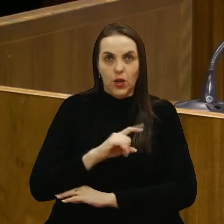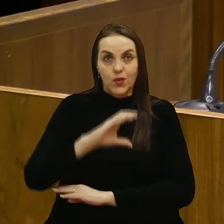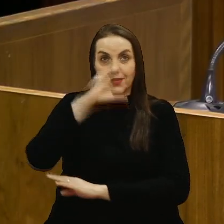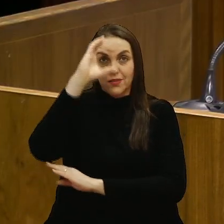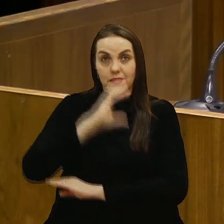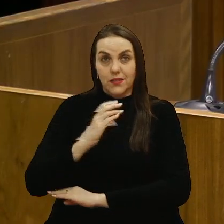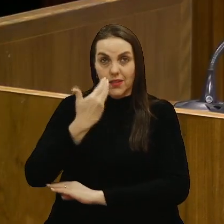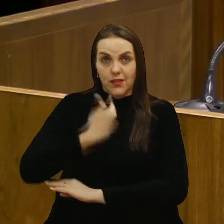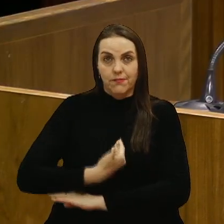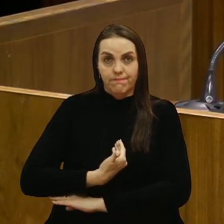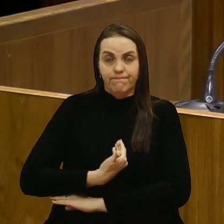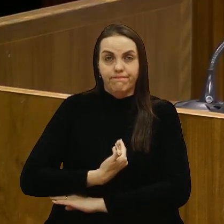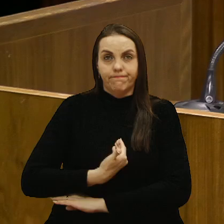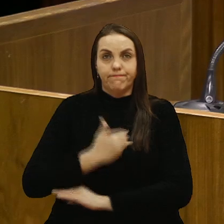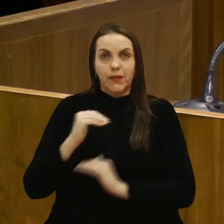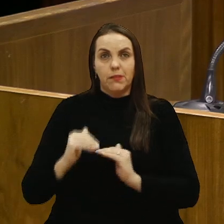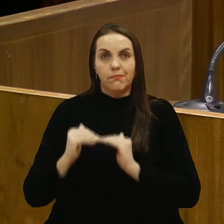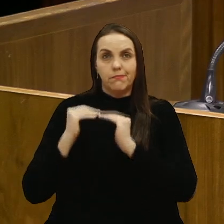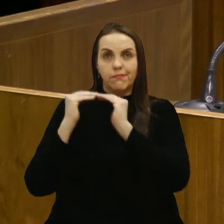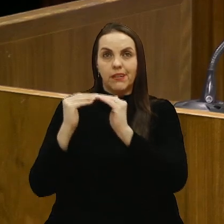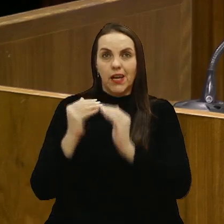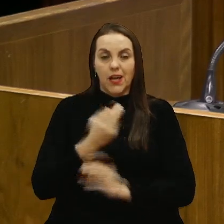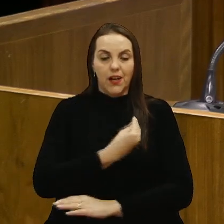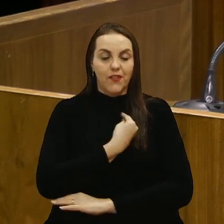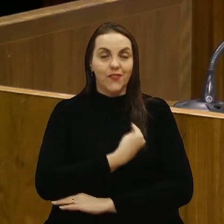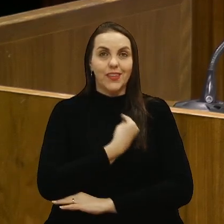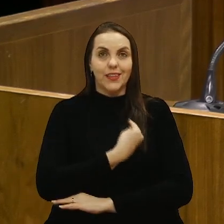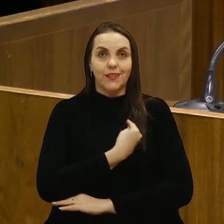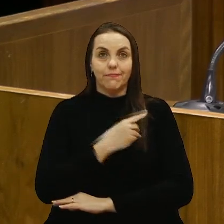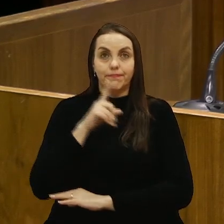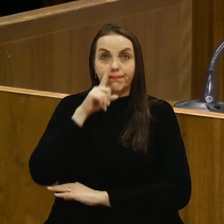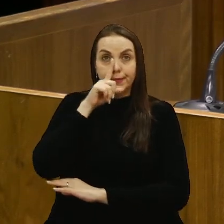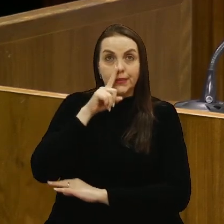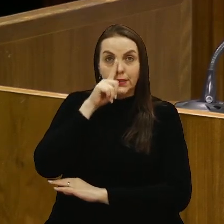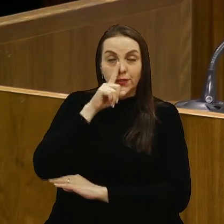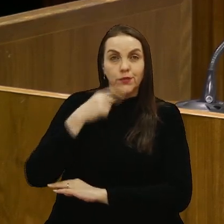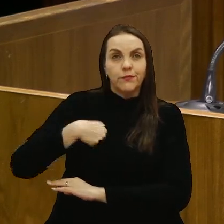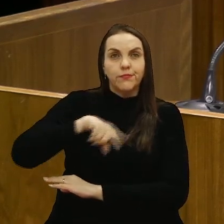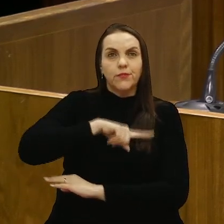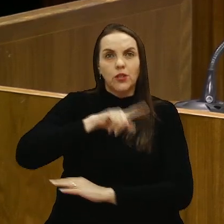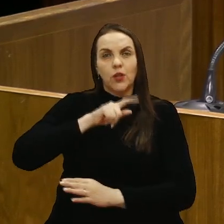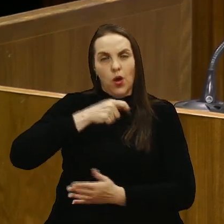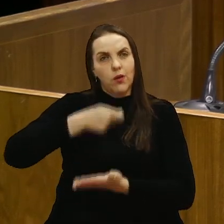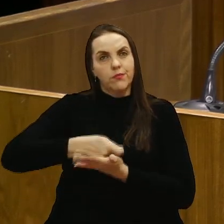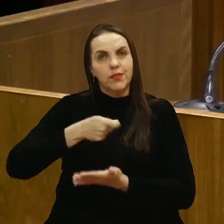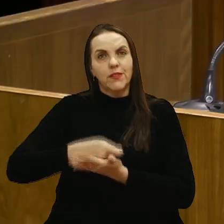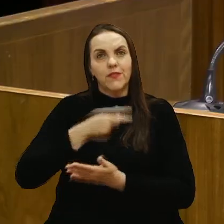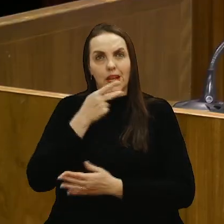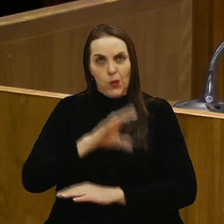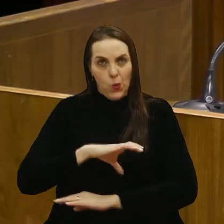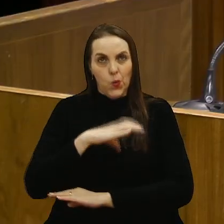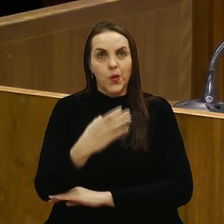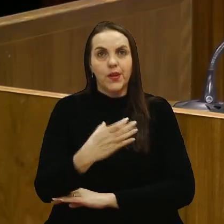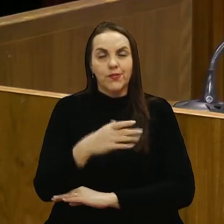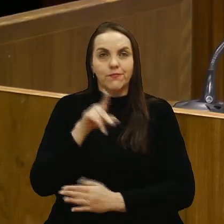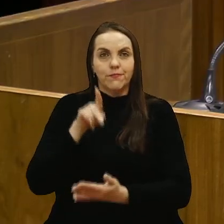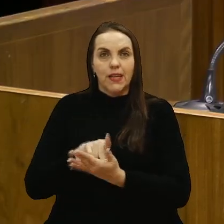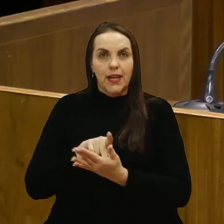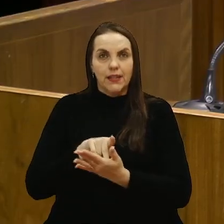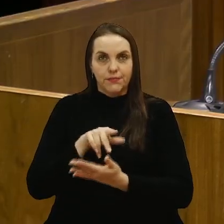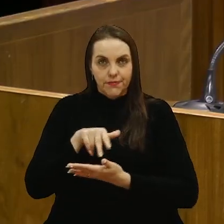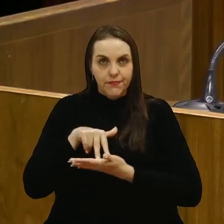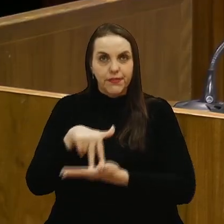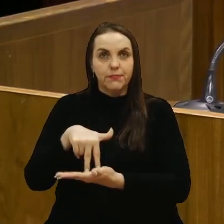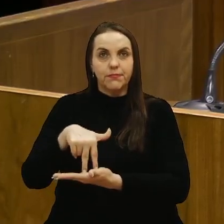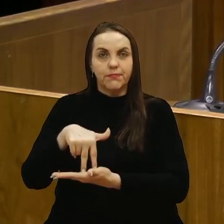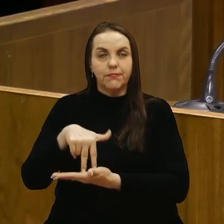algo maior, a vida. E quando a vida está em risco, é nosso dever falar com coragem, com verdade e com firmeza.